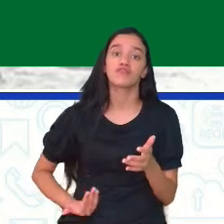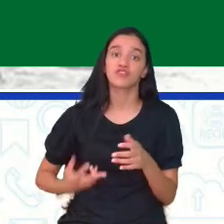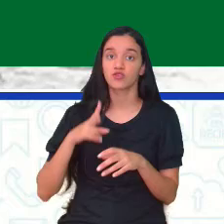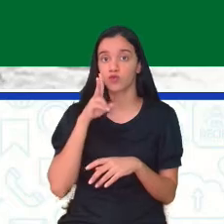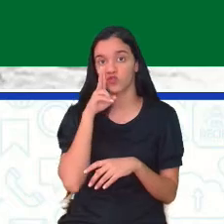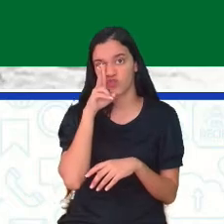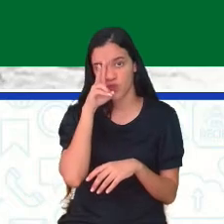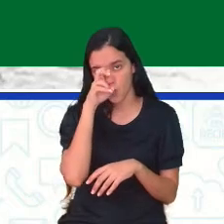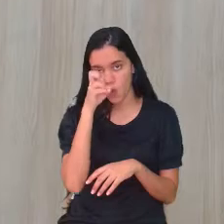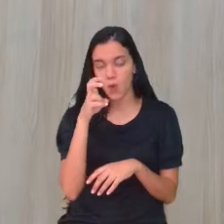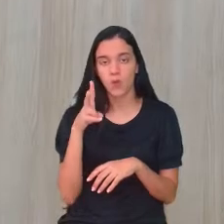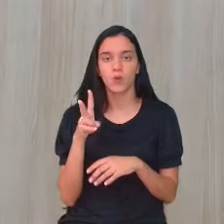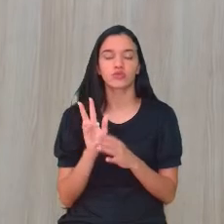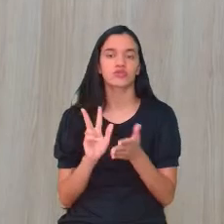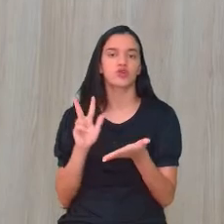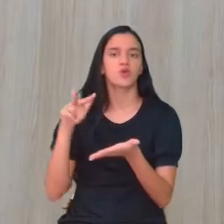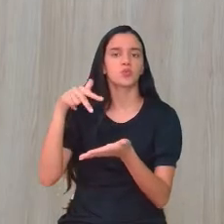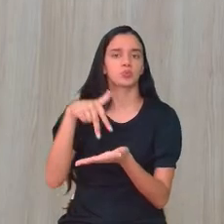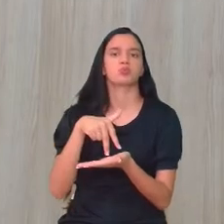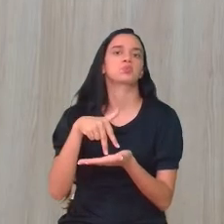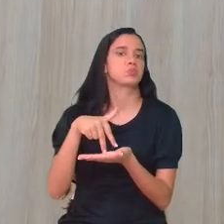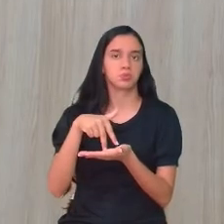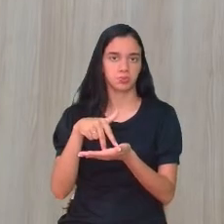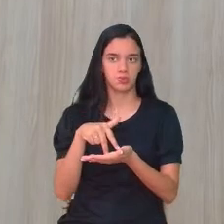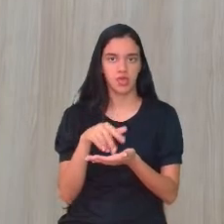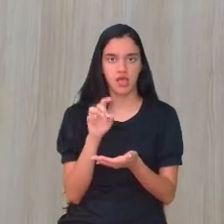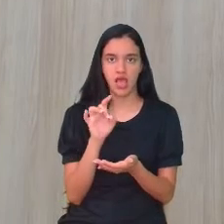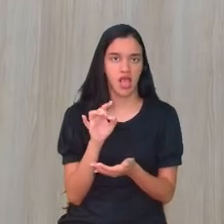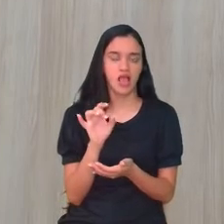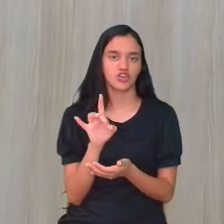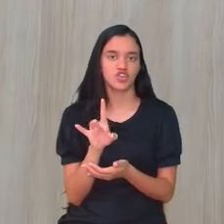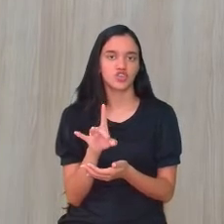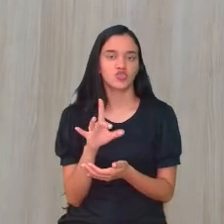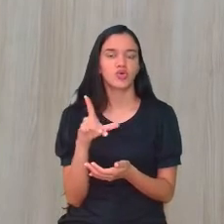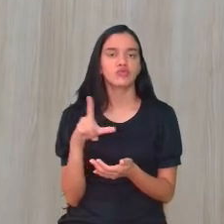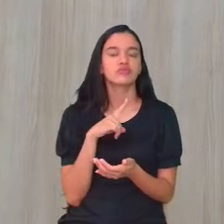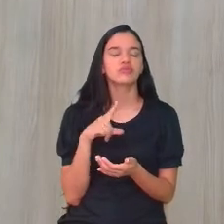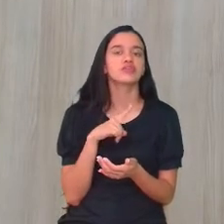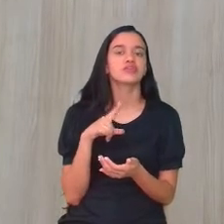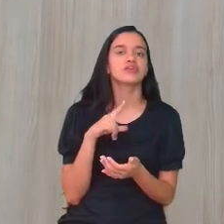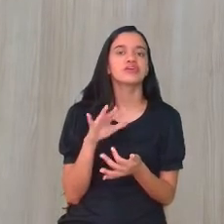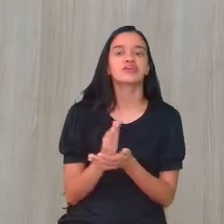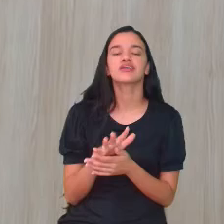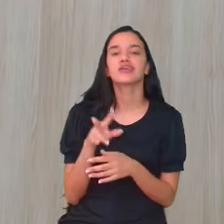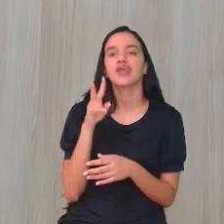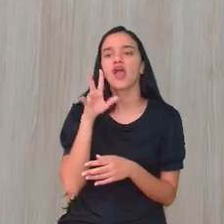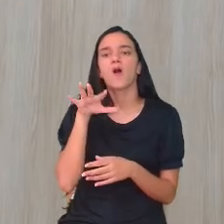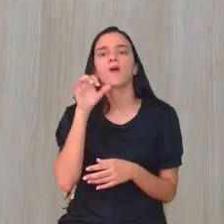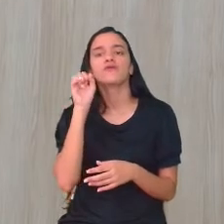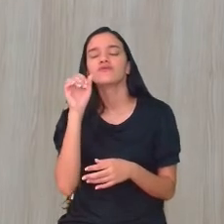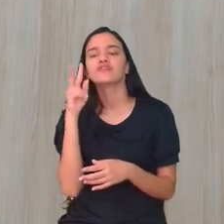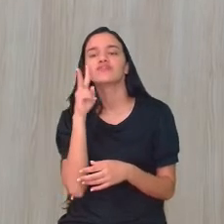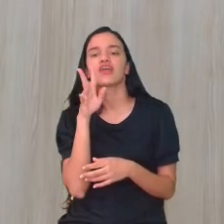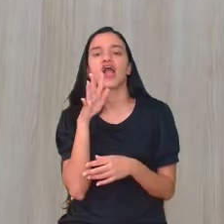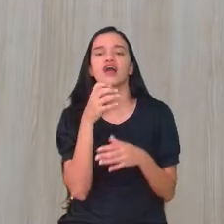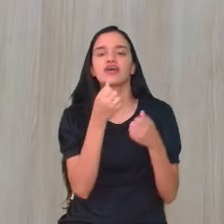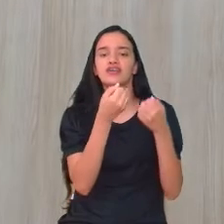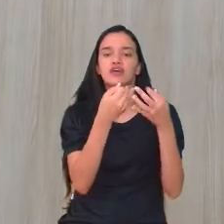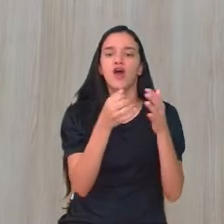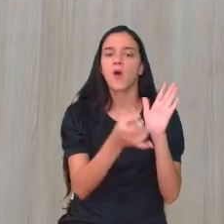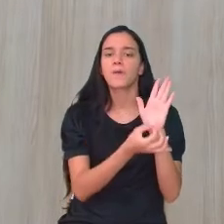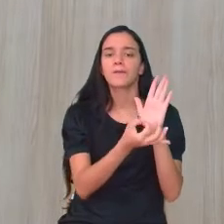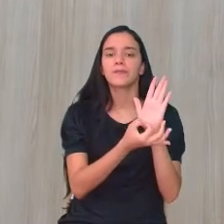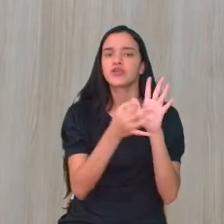quebrar, exercer o poder aí, não ficar com esse negócio, né, de que tem que ouvir todo mundo, não. Tem que ter uma autoridade